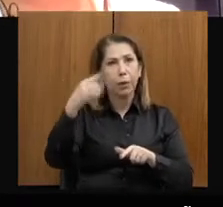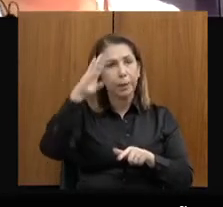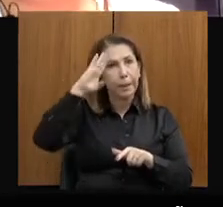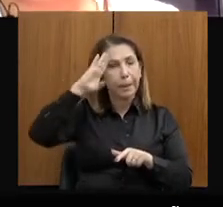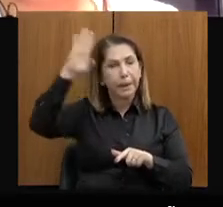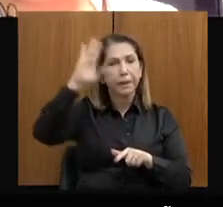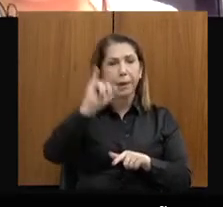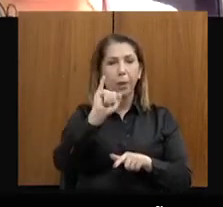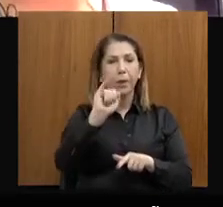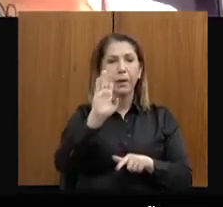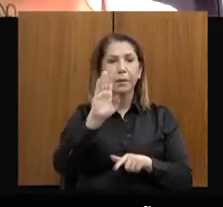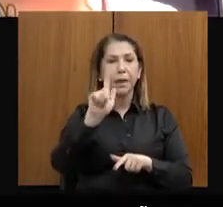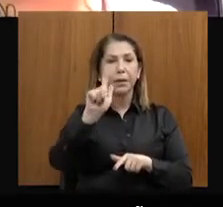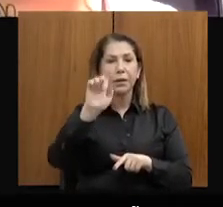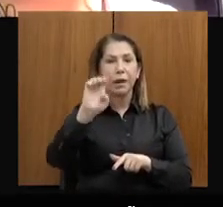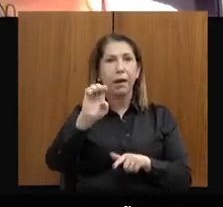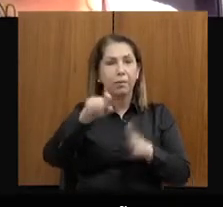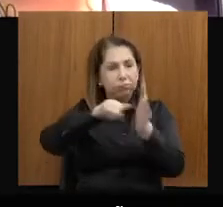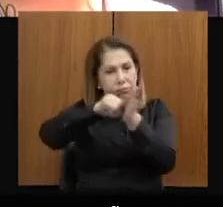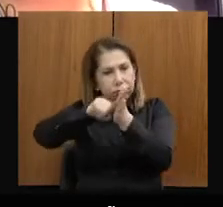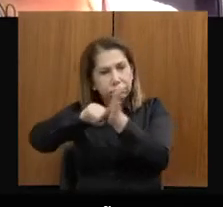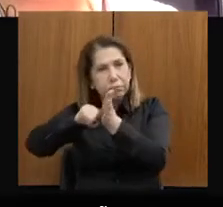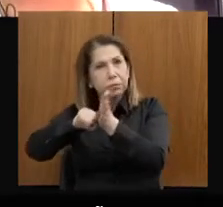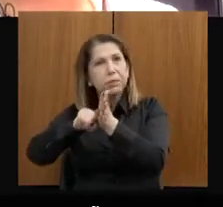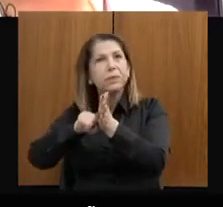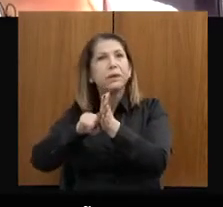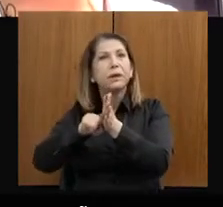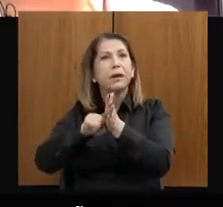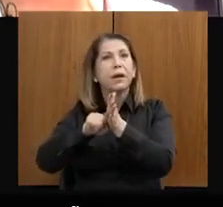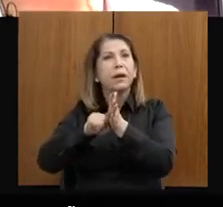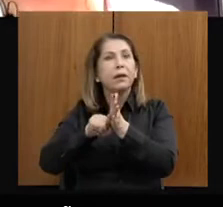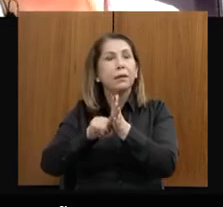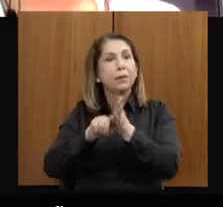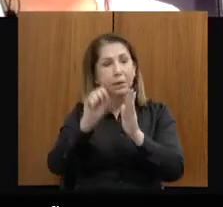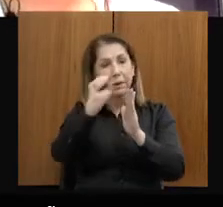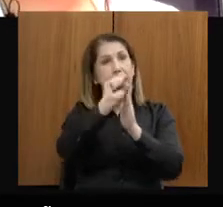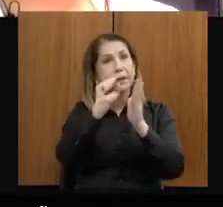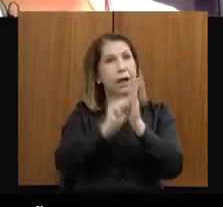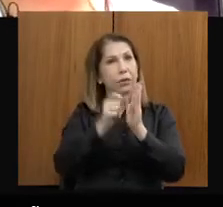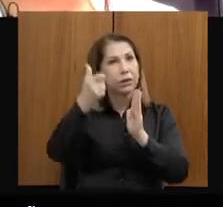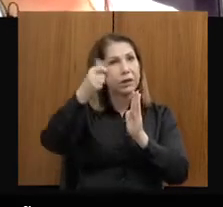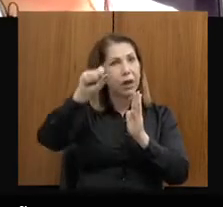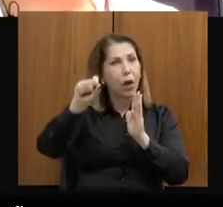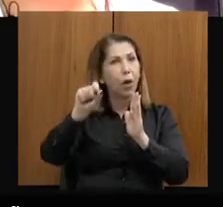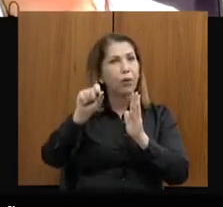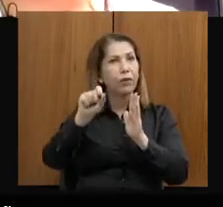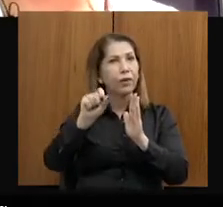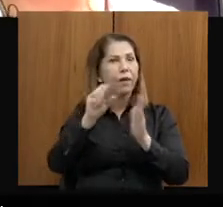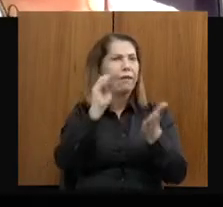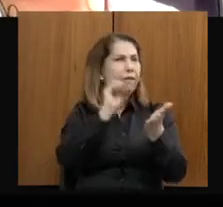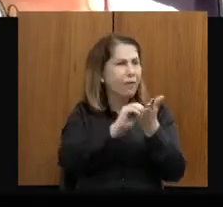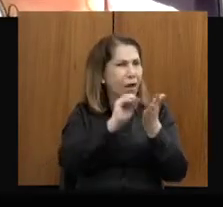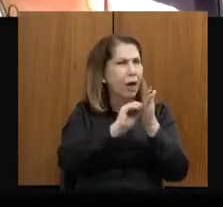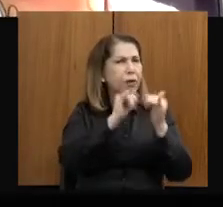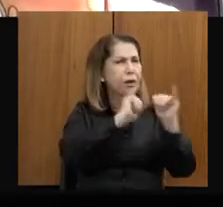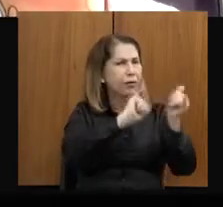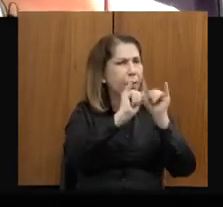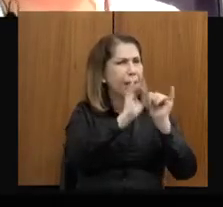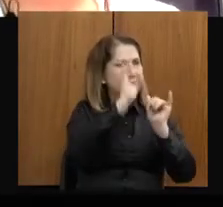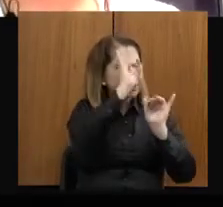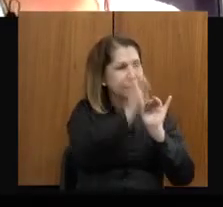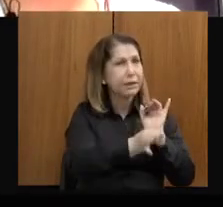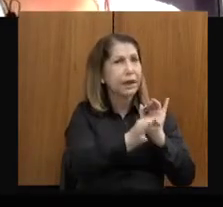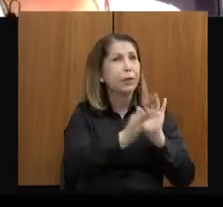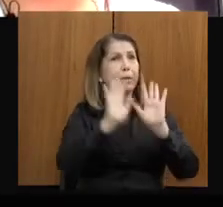do período e do século 19 especialmente mas os dados são precários mas ainda assim a gente consegue